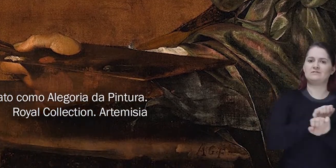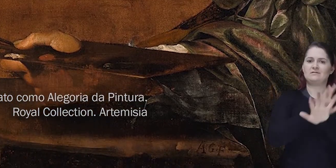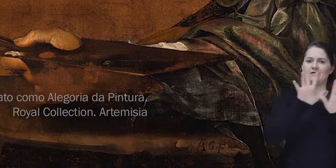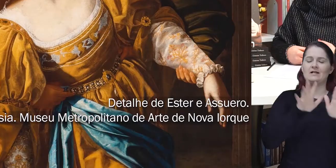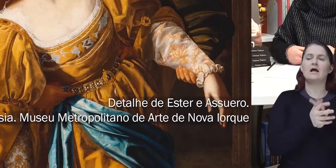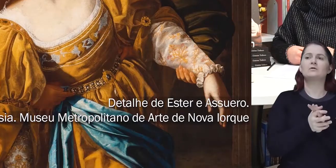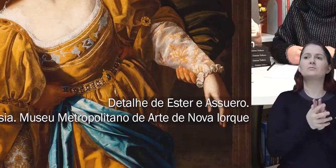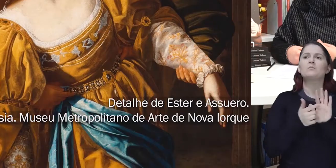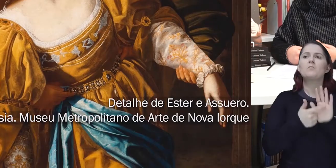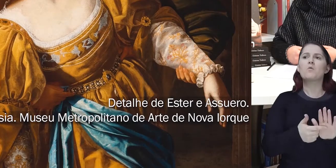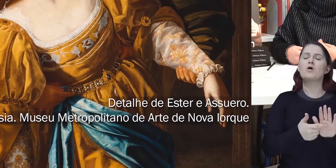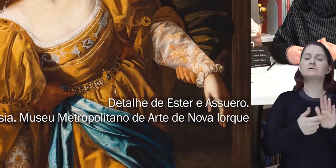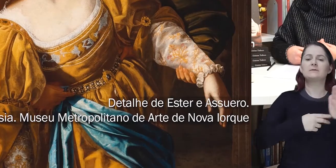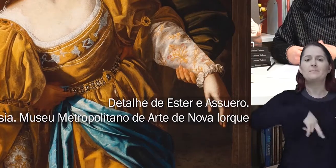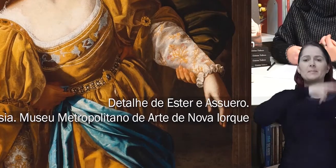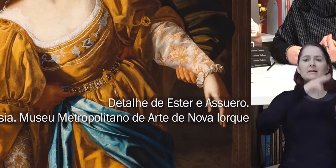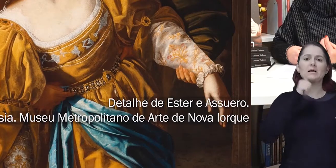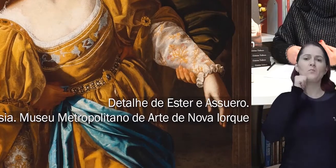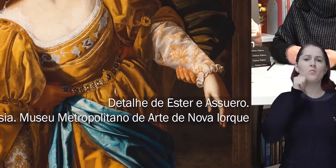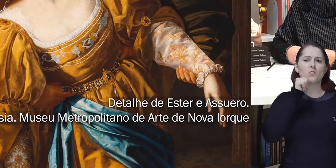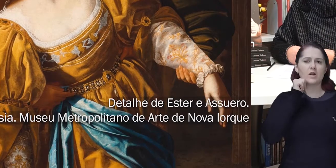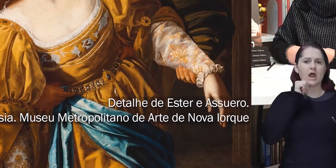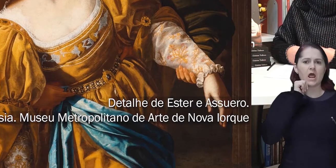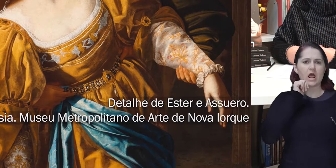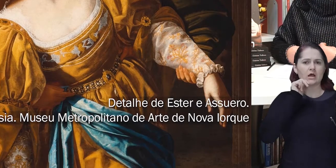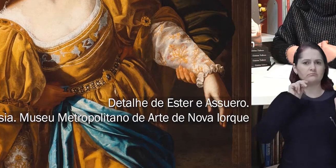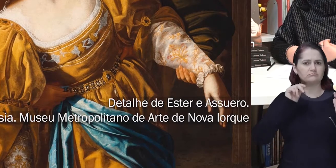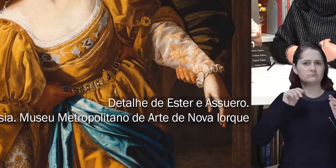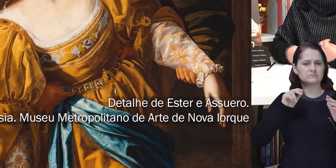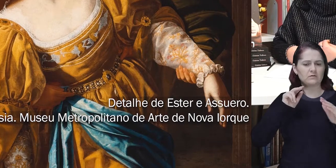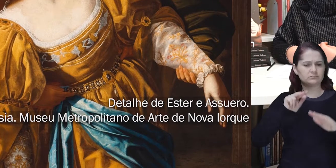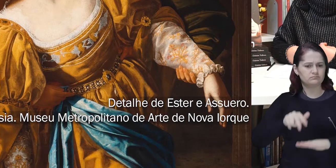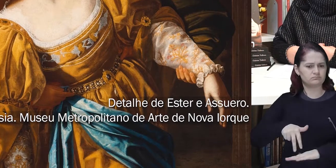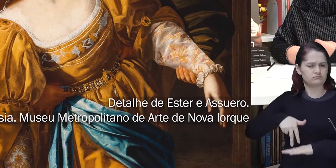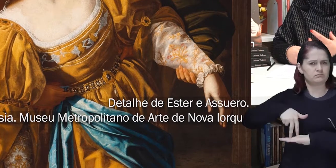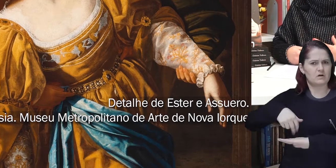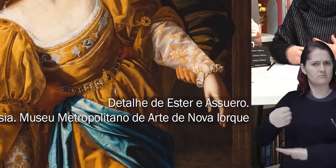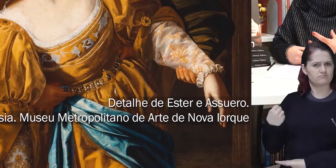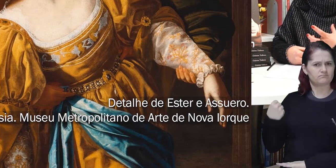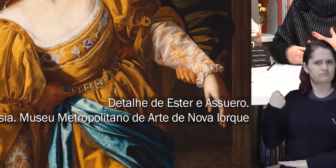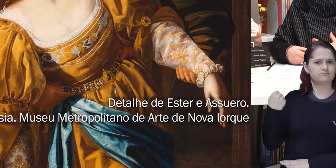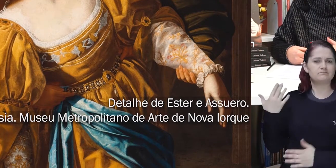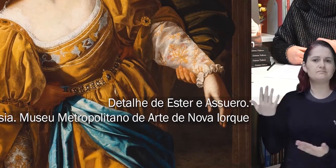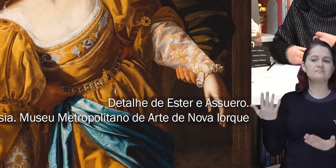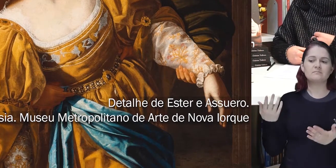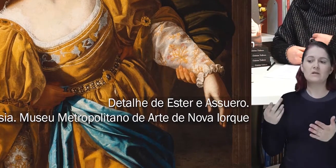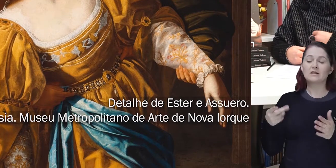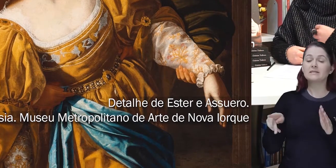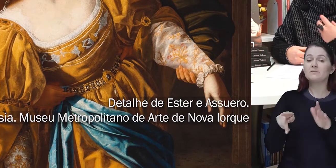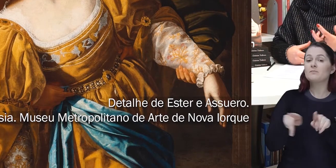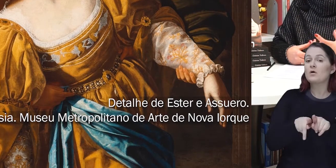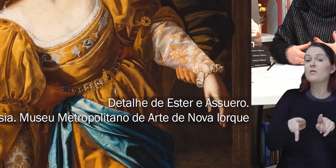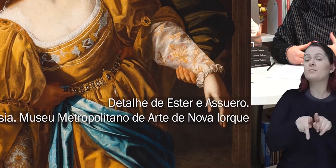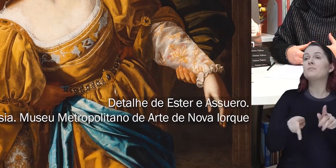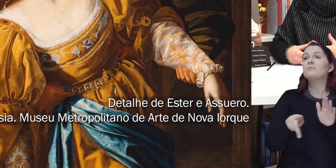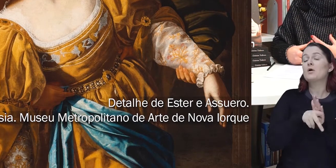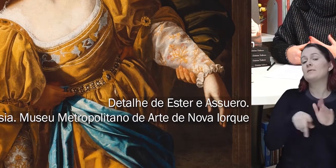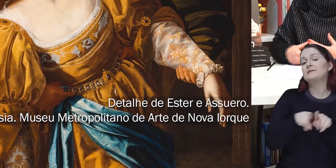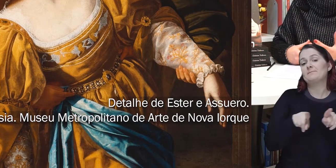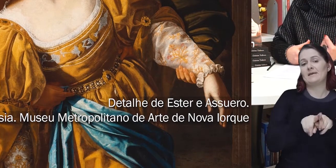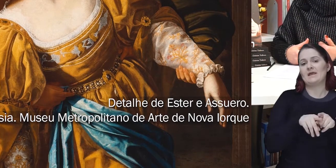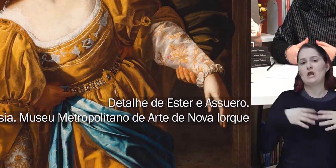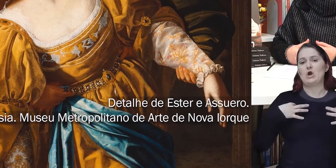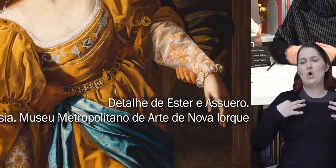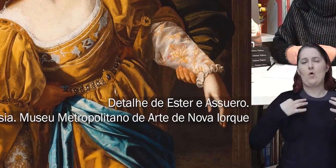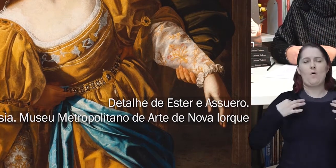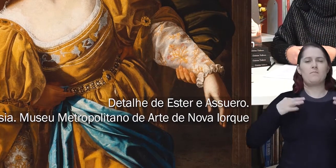gente tem representações de figuras femininas imponentes, figuras femininas que são vestidas com a indumentária mais sofisticada da época